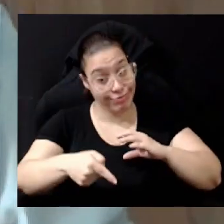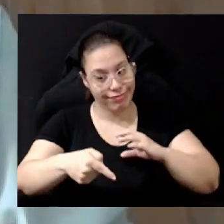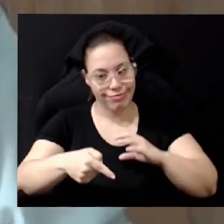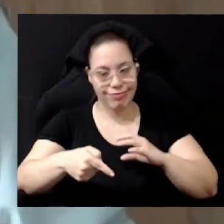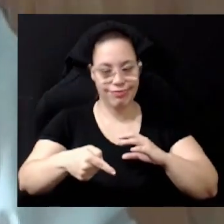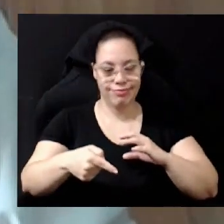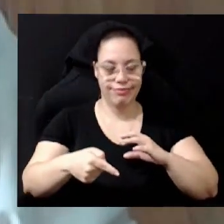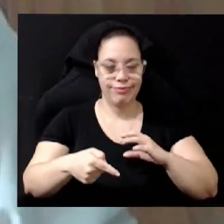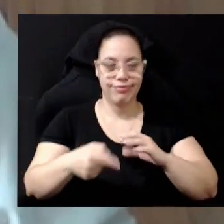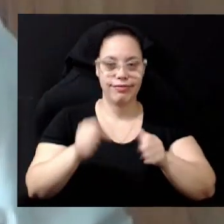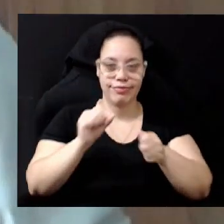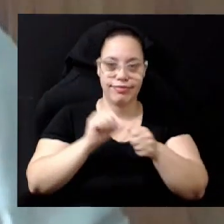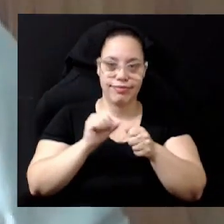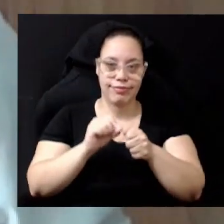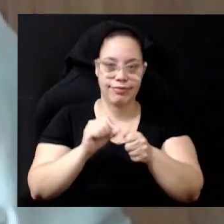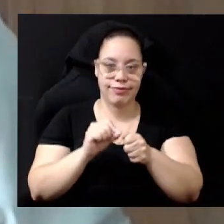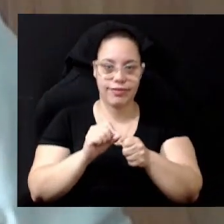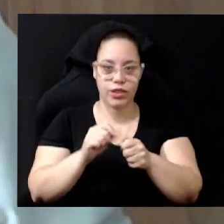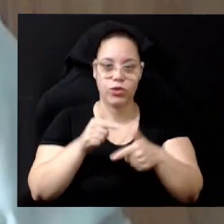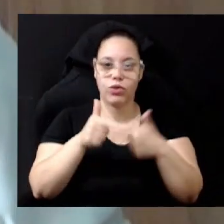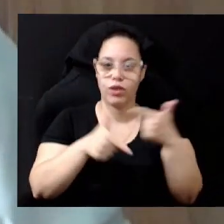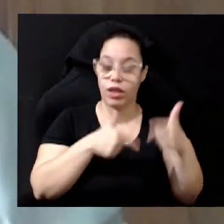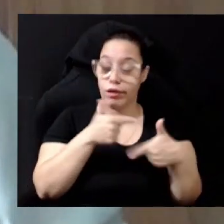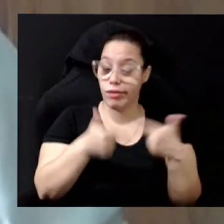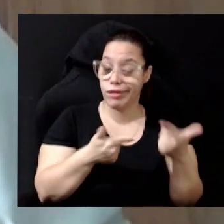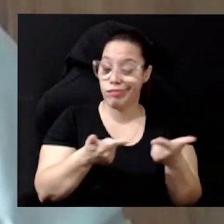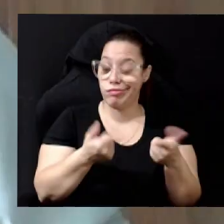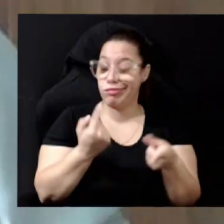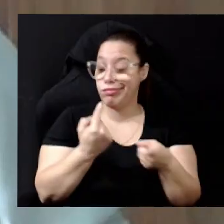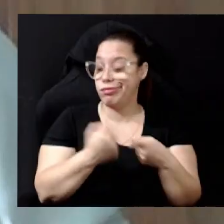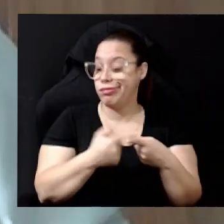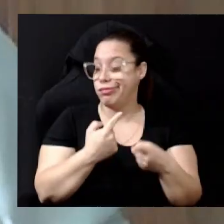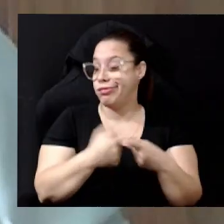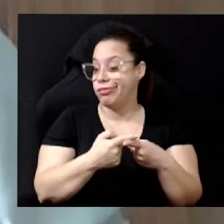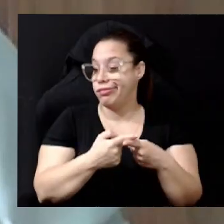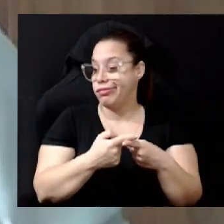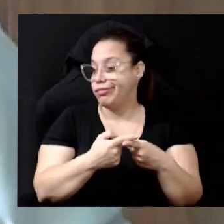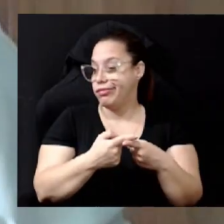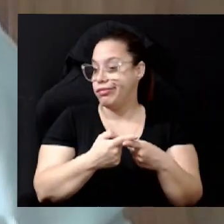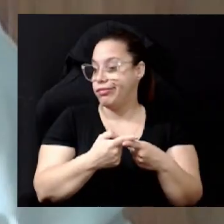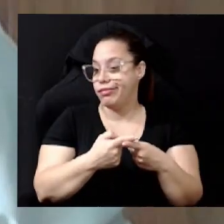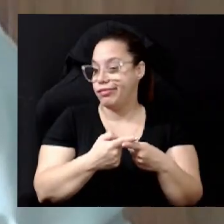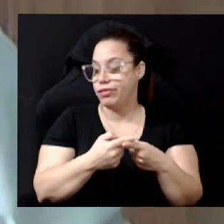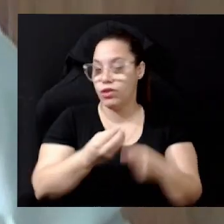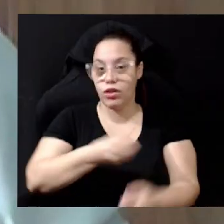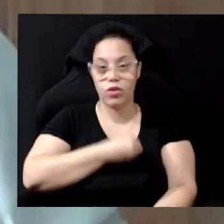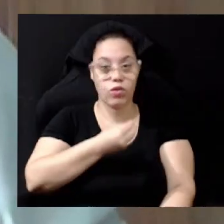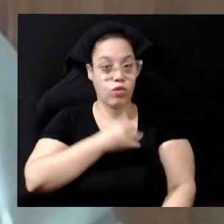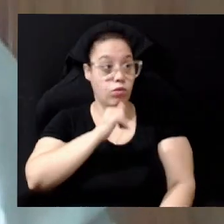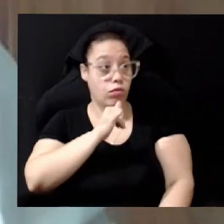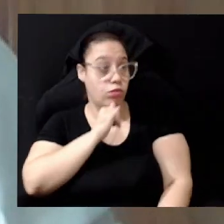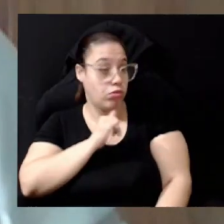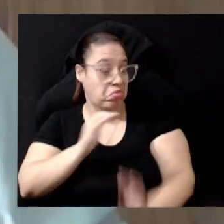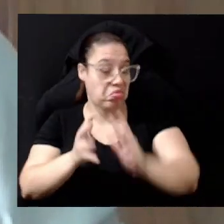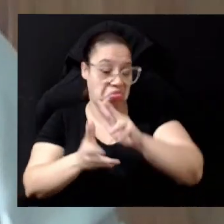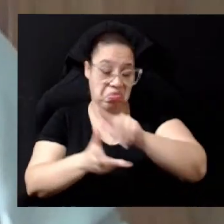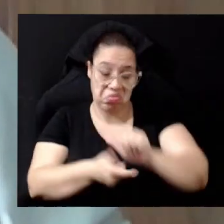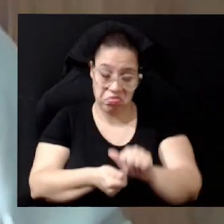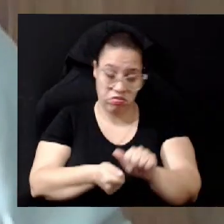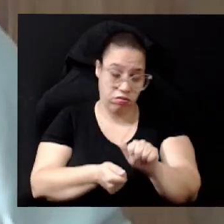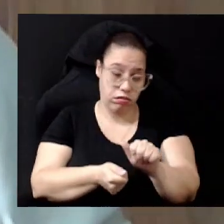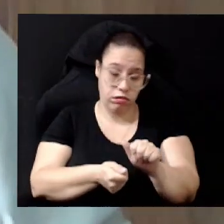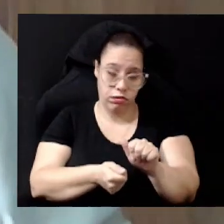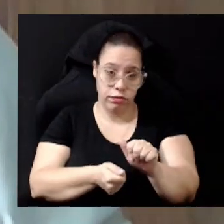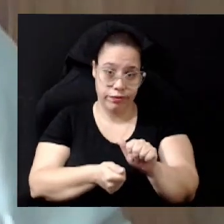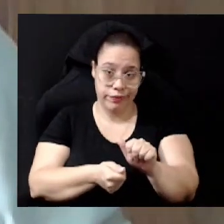Aí a gente já está fazendo um grande trabalho, né? Porque a gente vive, por exemplo, num